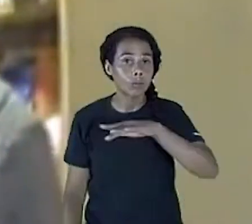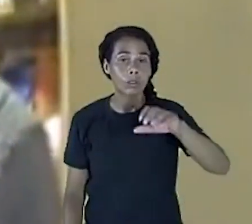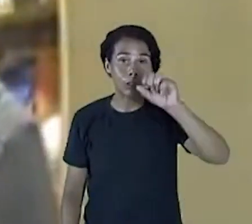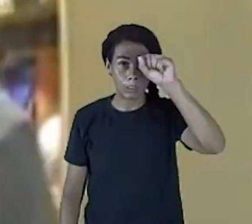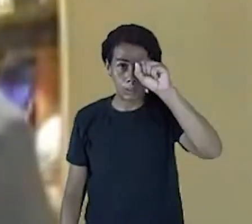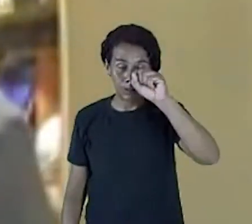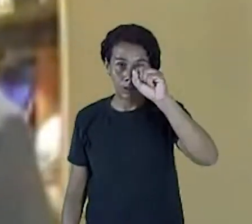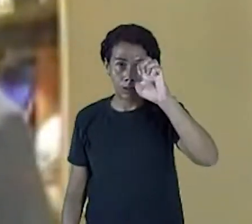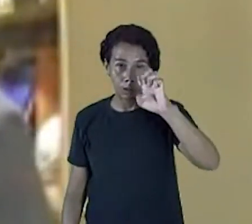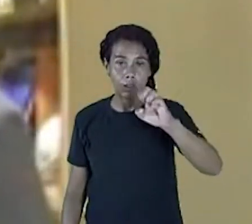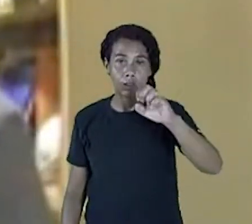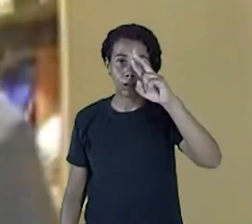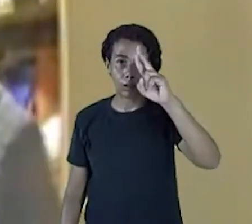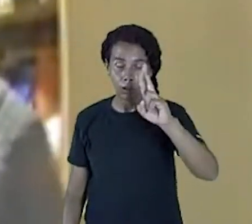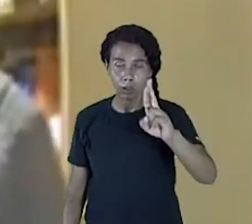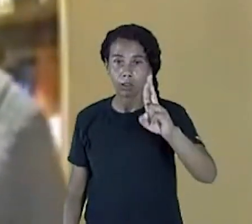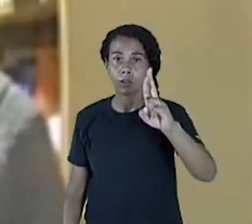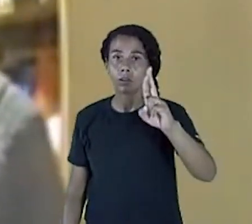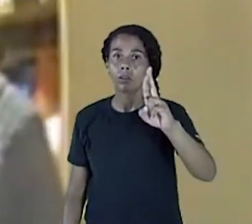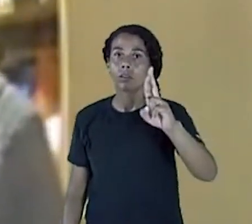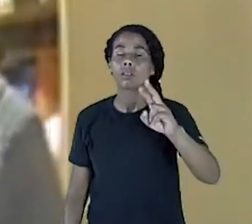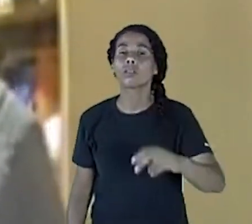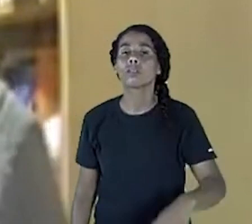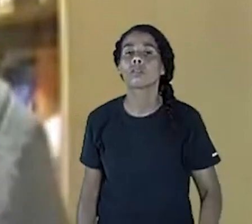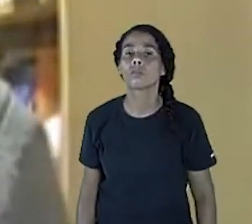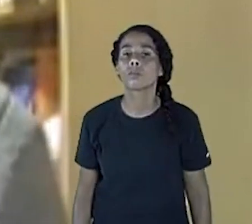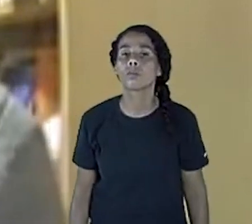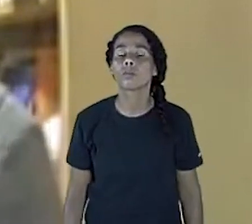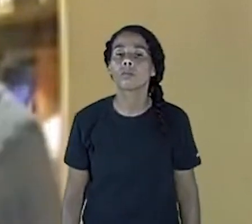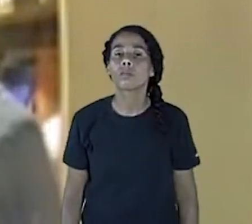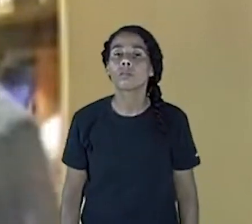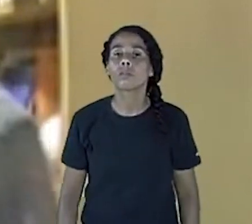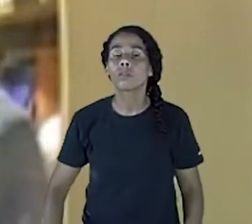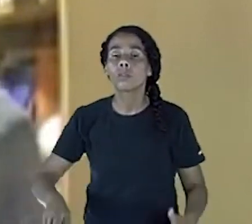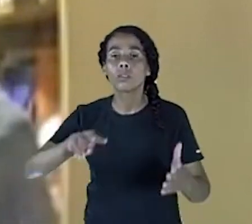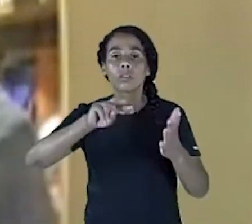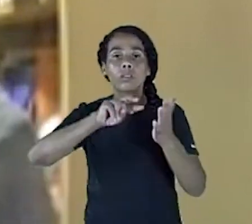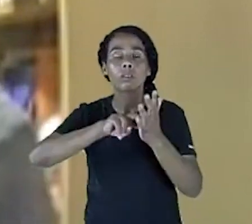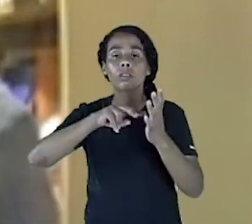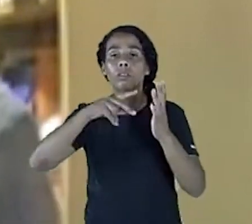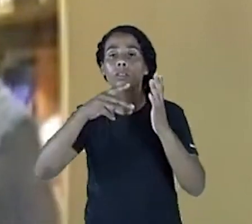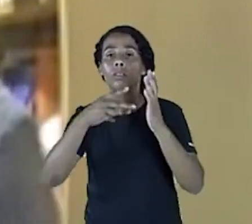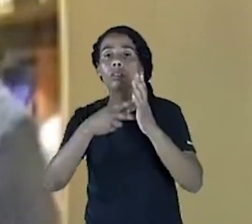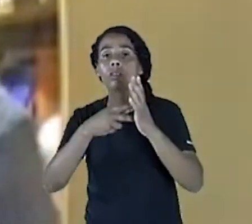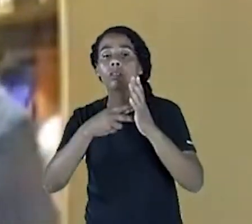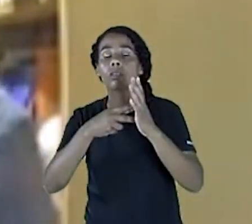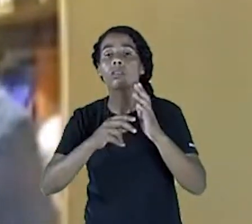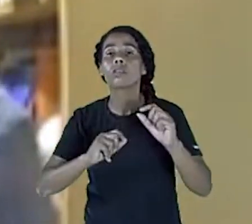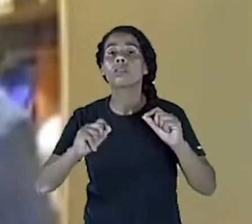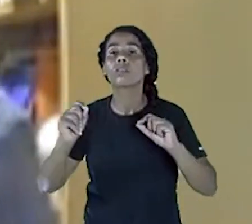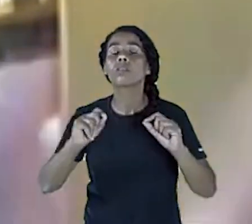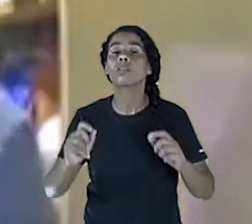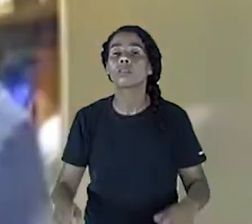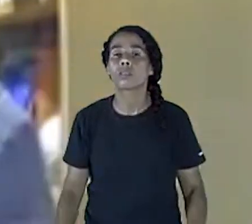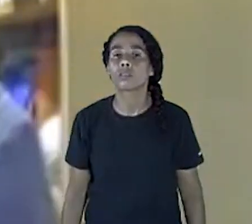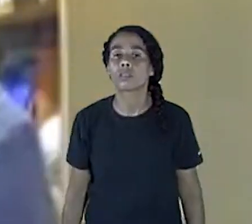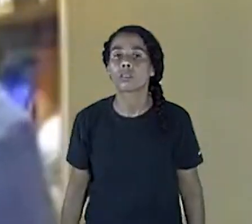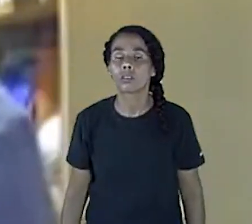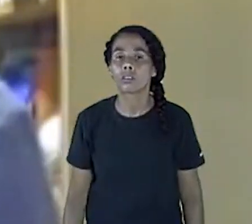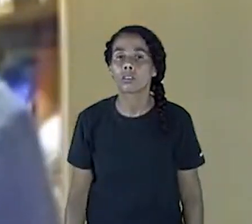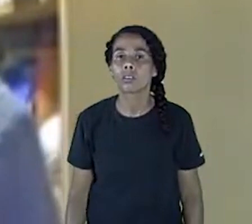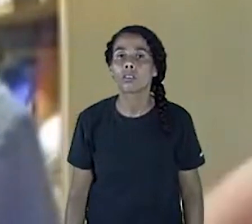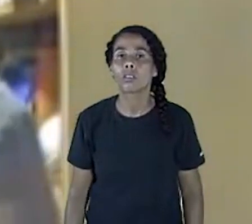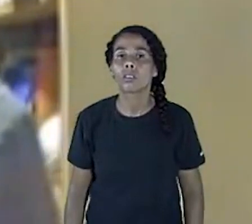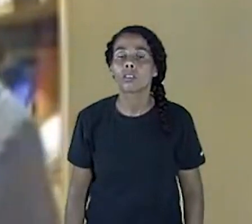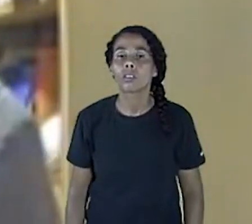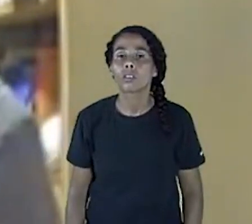é o que os aborígenes da Austrália falam, que é a unicidade divina e humana numa coisa só, não se